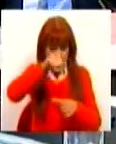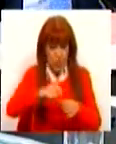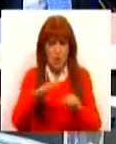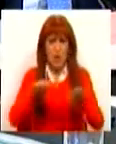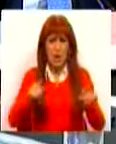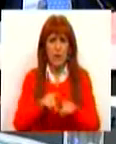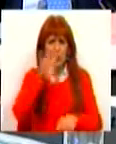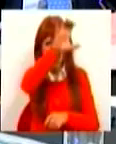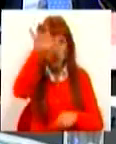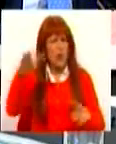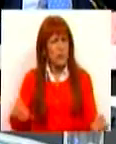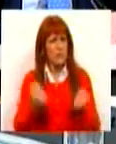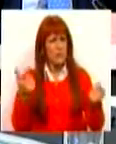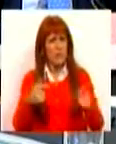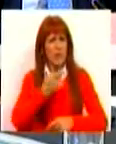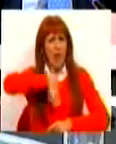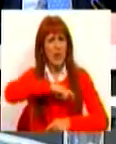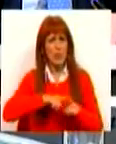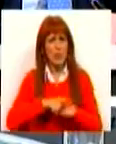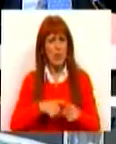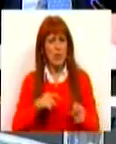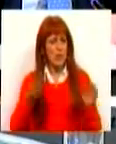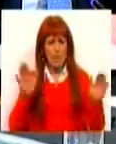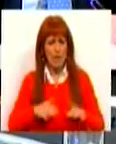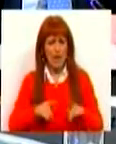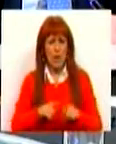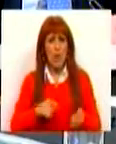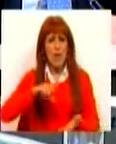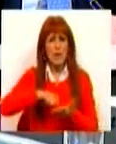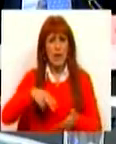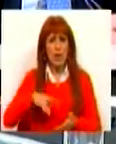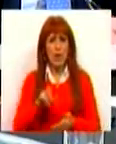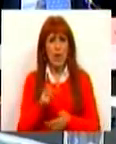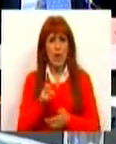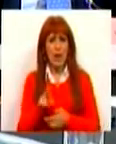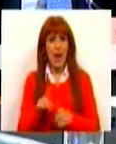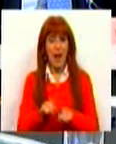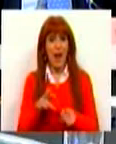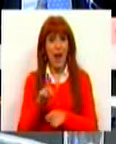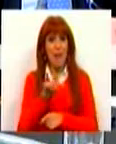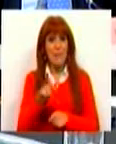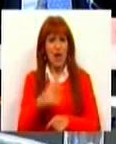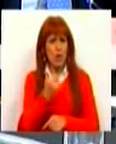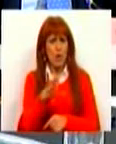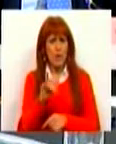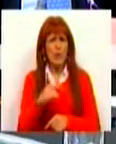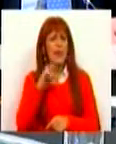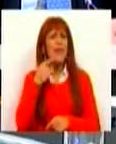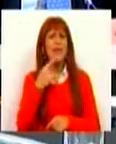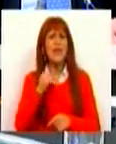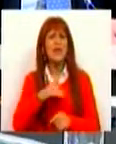ao nível dos Estados. A Espanha não desativou a central de Almaraz em 2010 e é garantido que o não fará